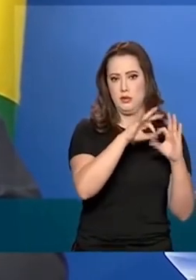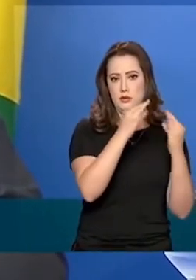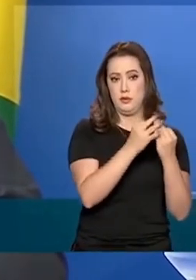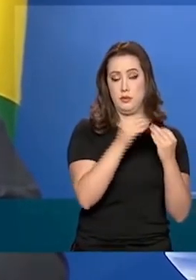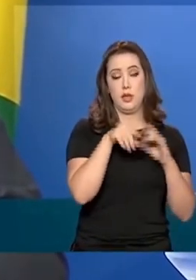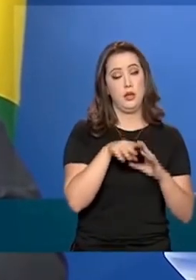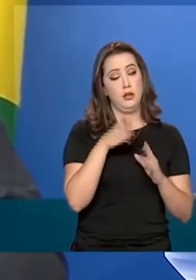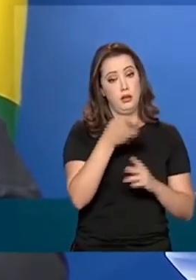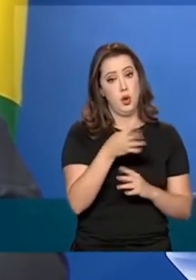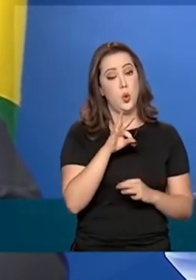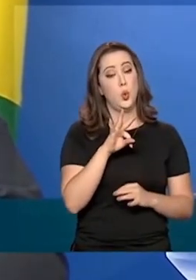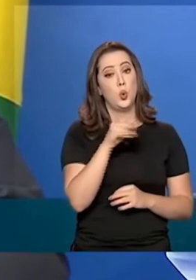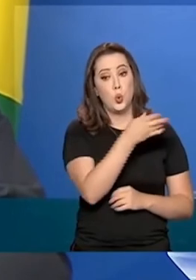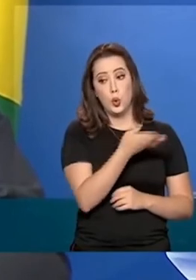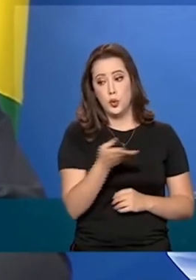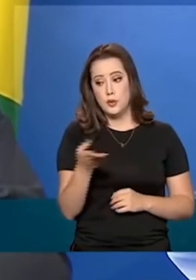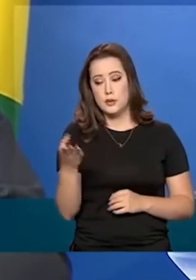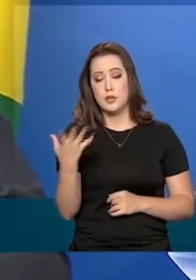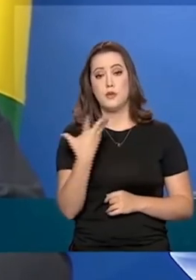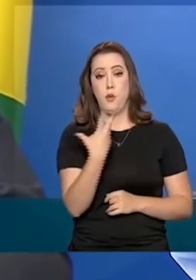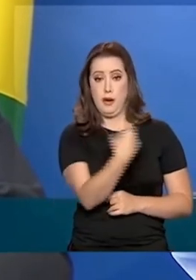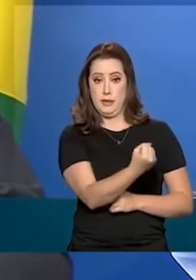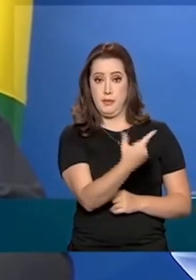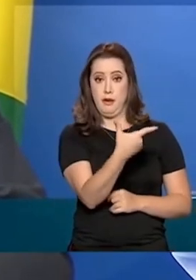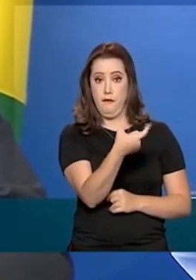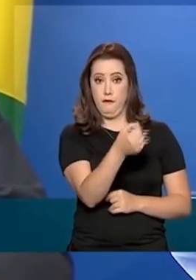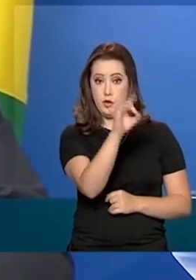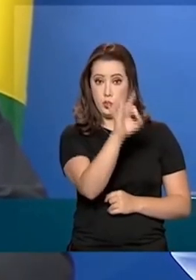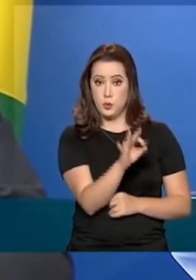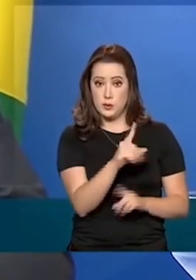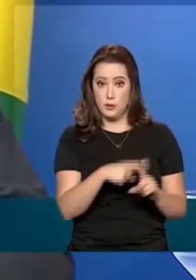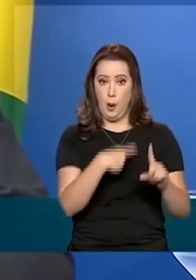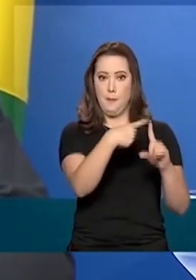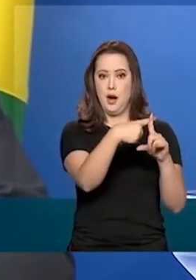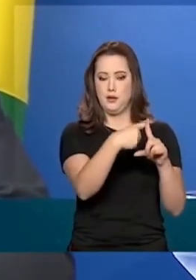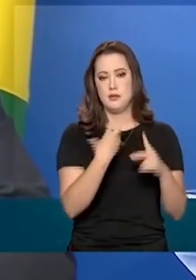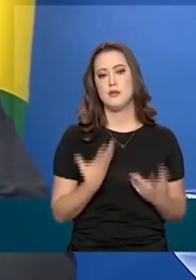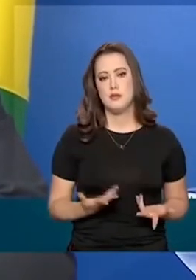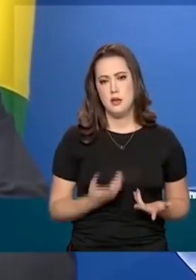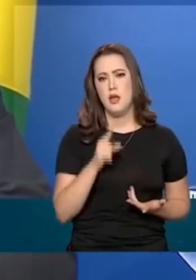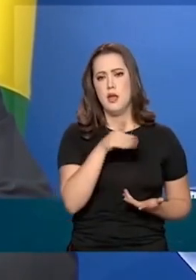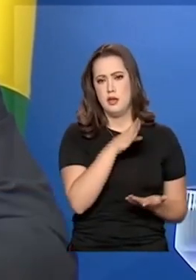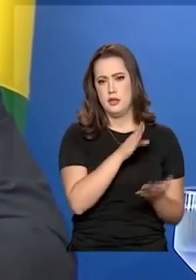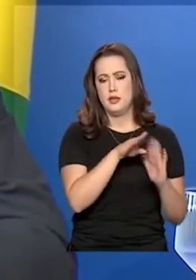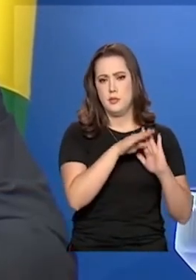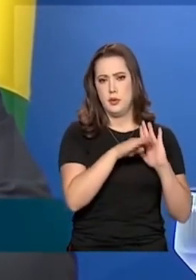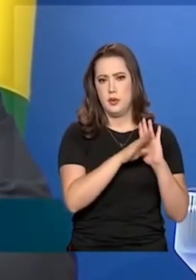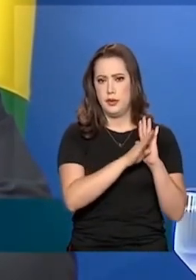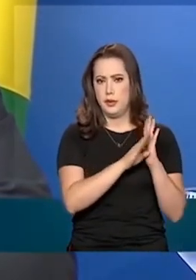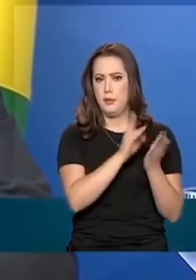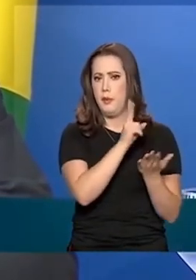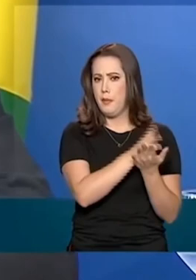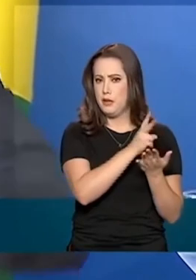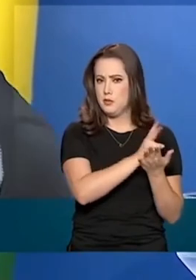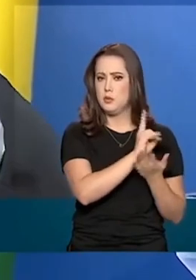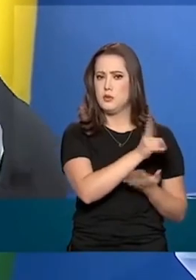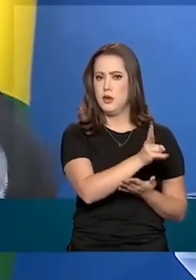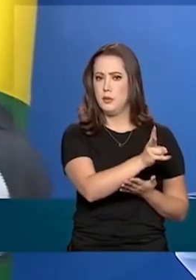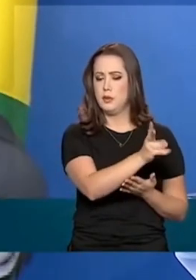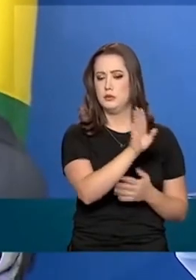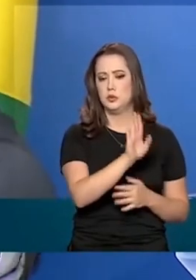de 20%. Esse programa é um programa permanente e que seguirá, não é?